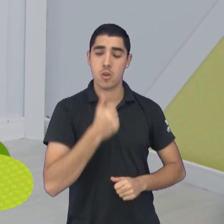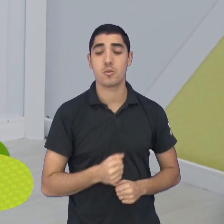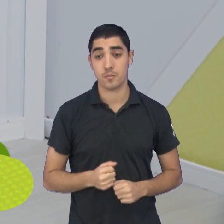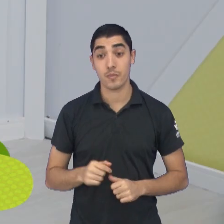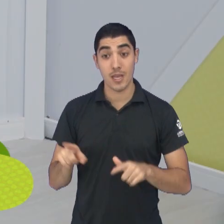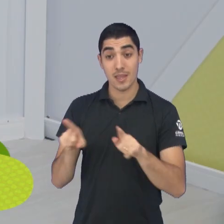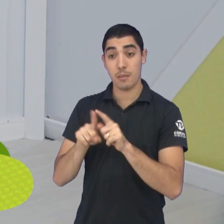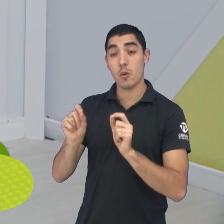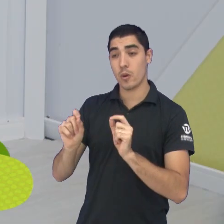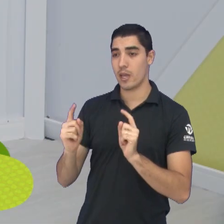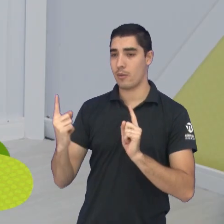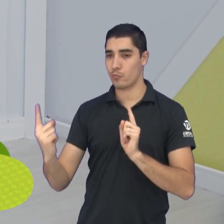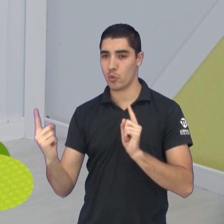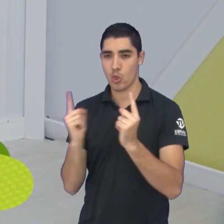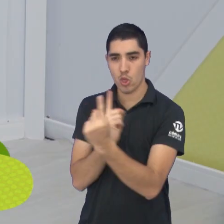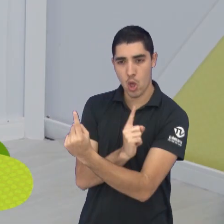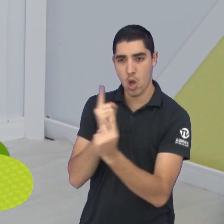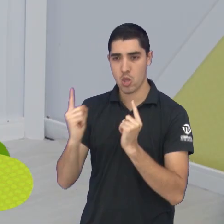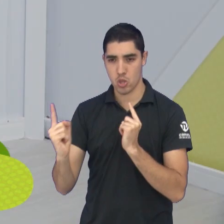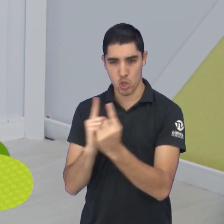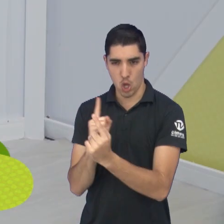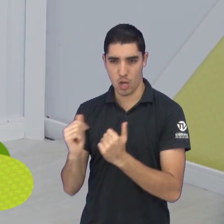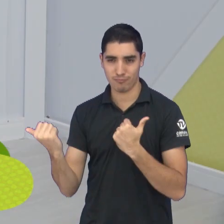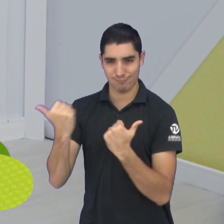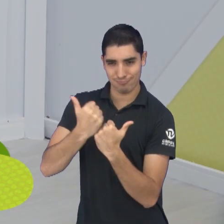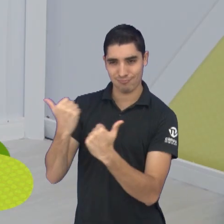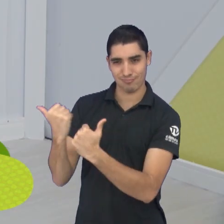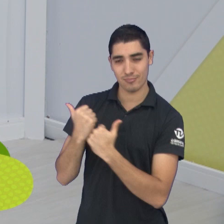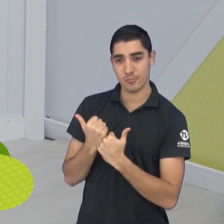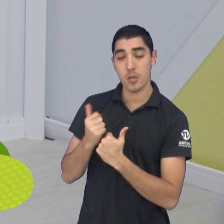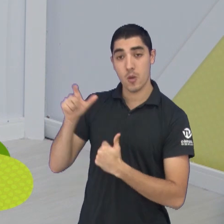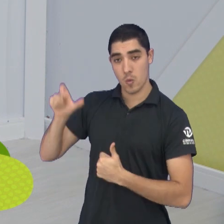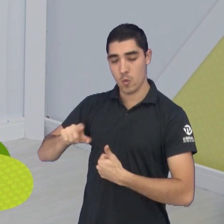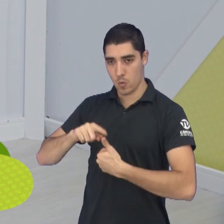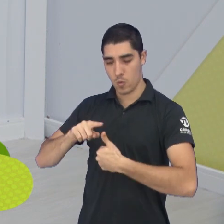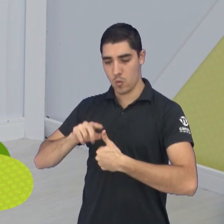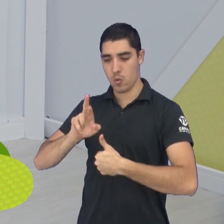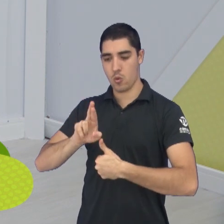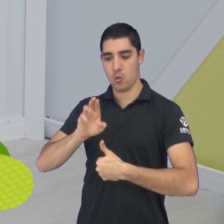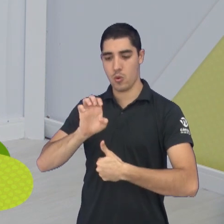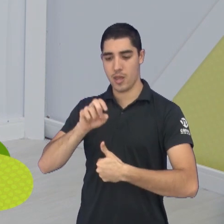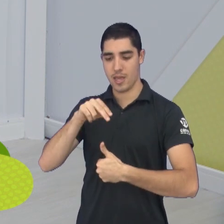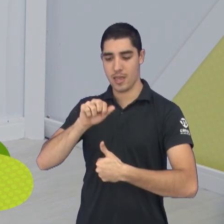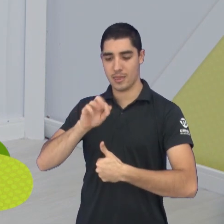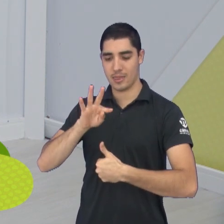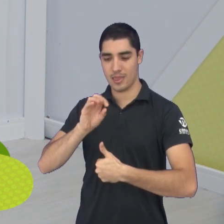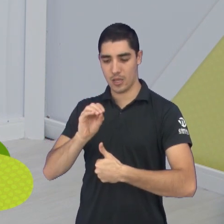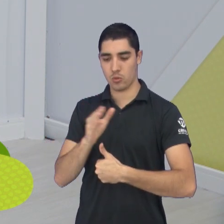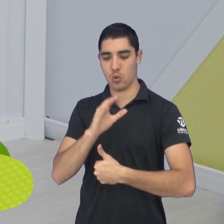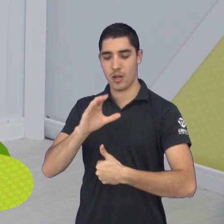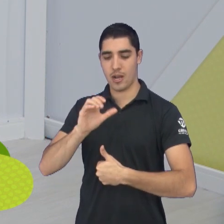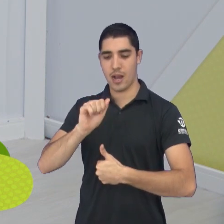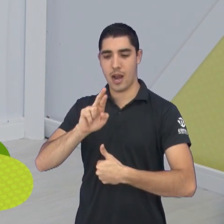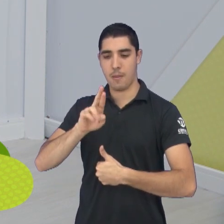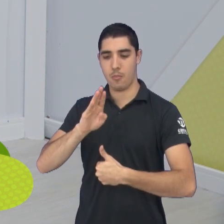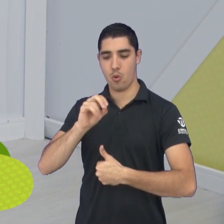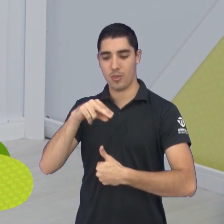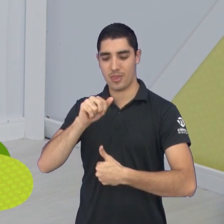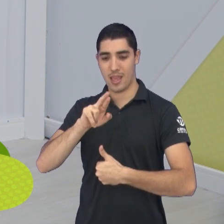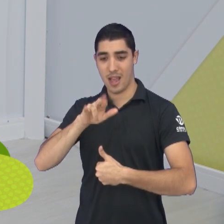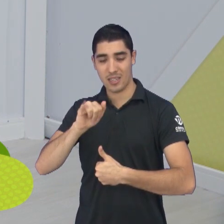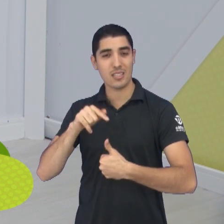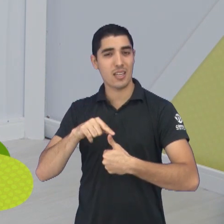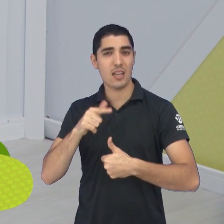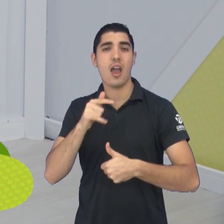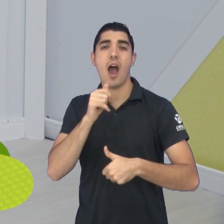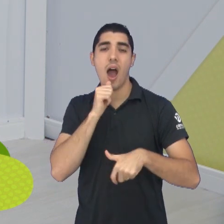no rodízio durante a partida. O Renato Carbonari ainda com problemas na panturrilha, não pôde jogar. Ele